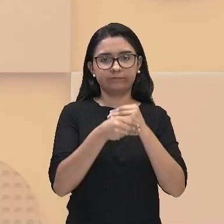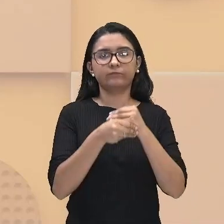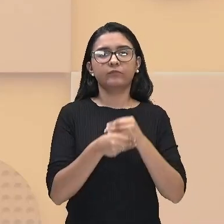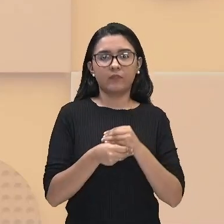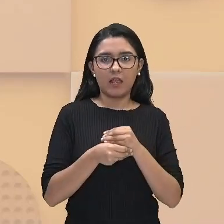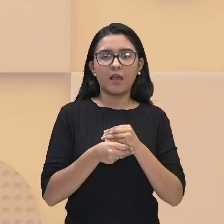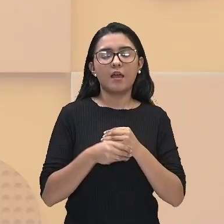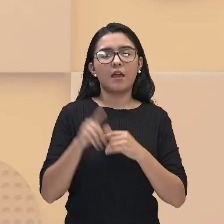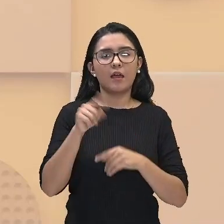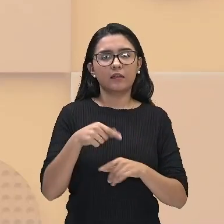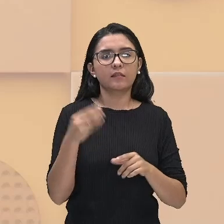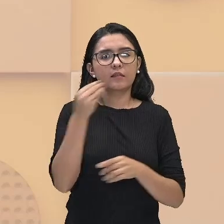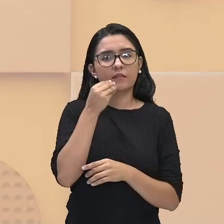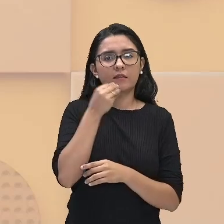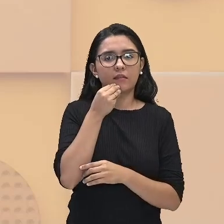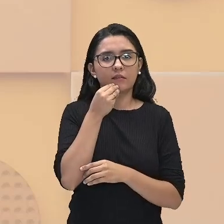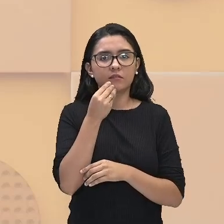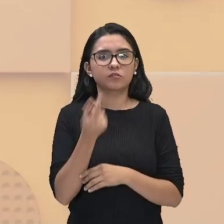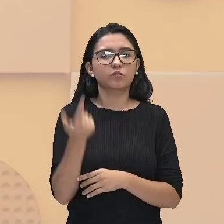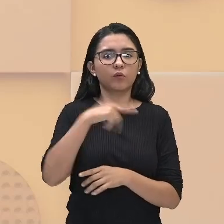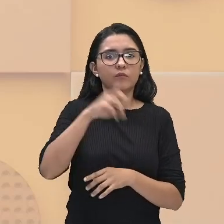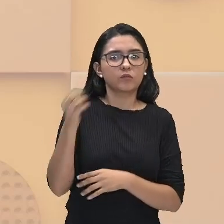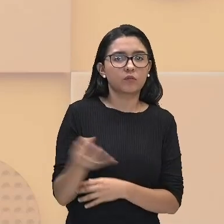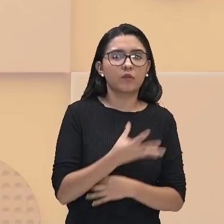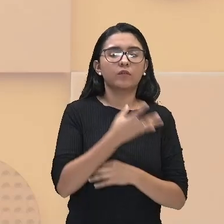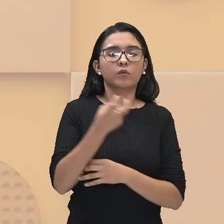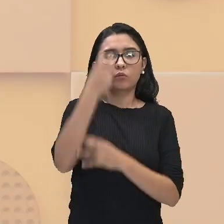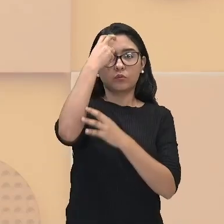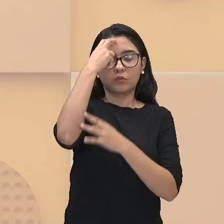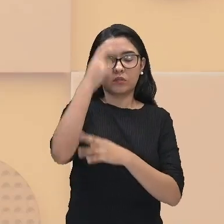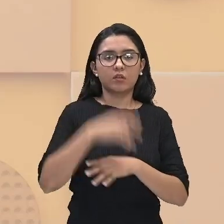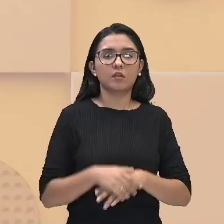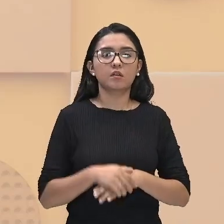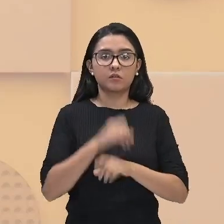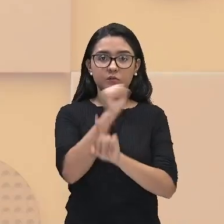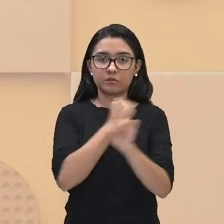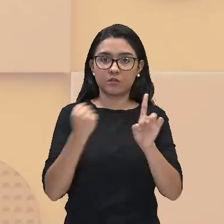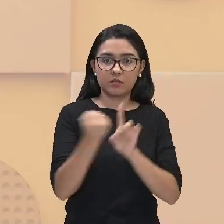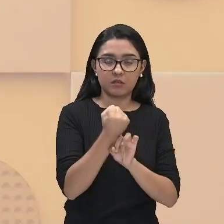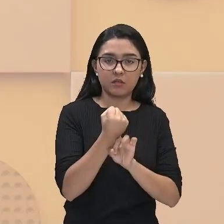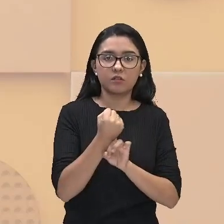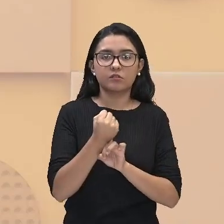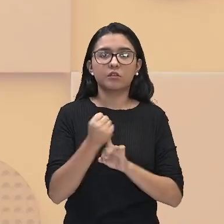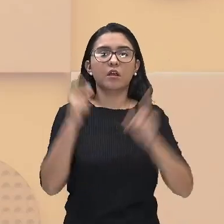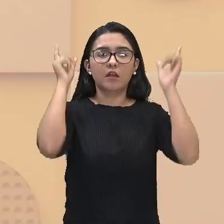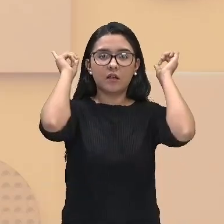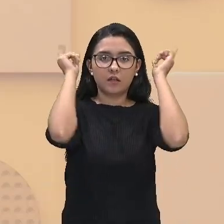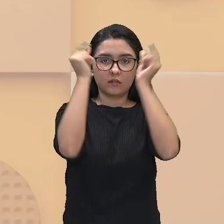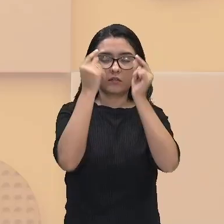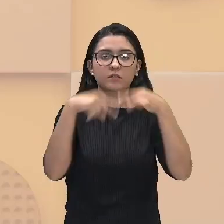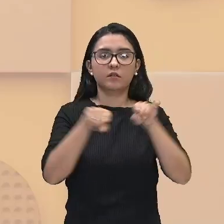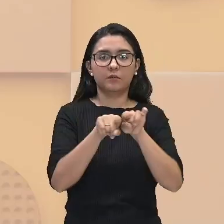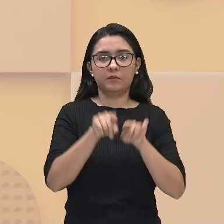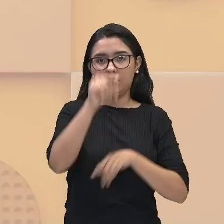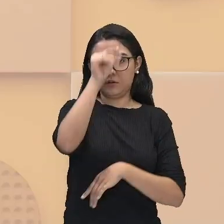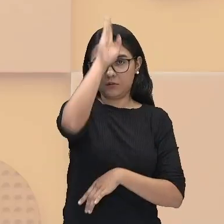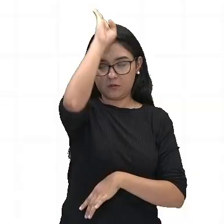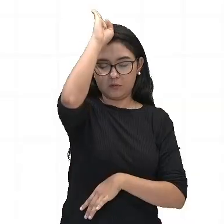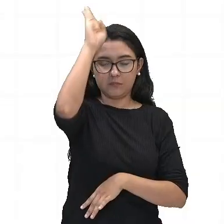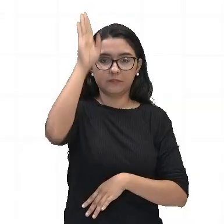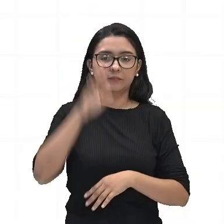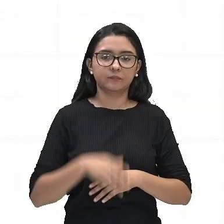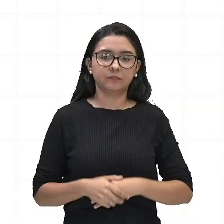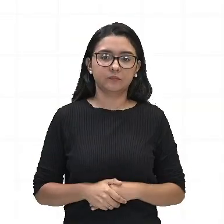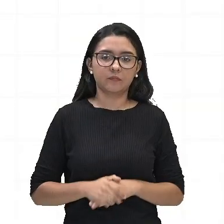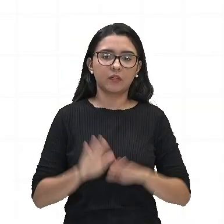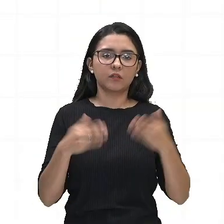esse resgate cultural que vai ser feito aí das sociedades clássicas, como Grécia e Roma. Então vamos verificar aí